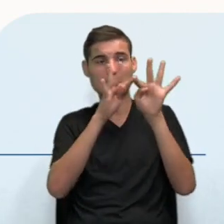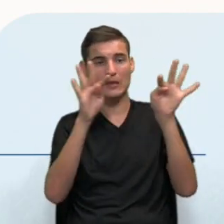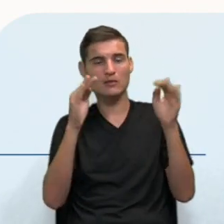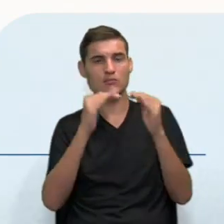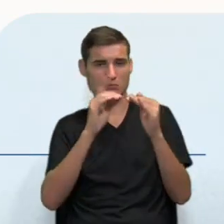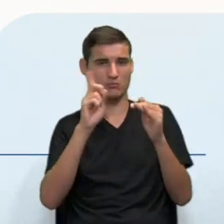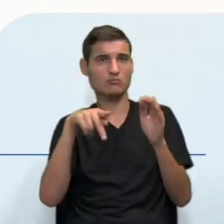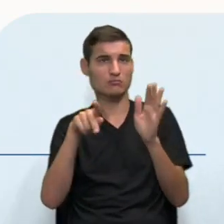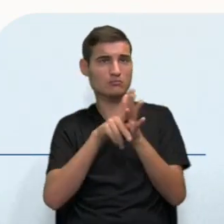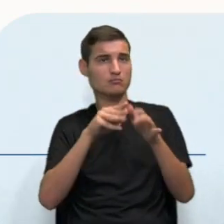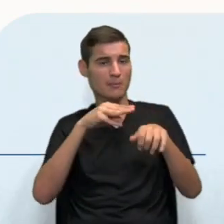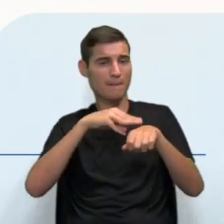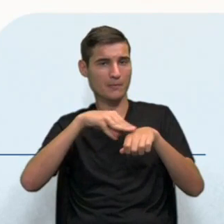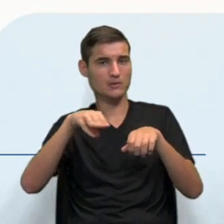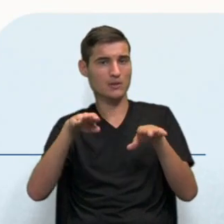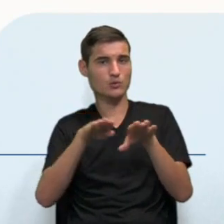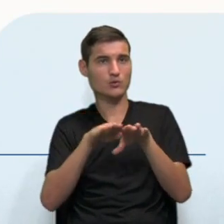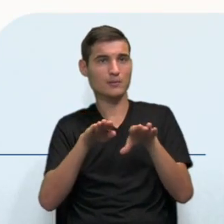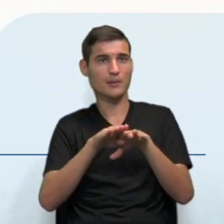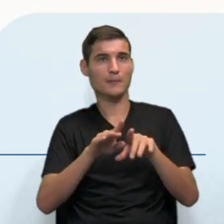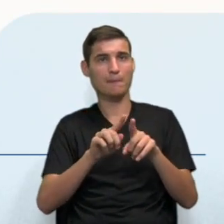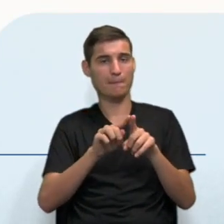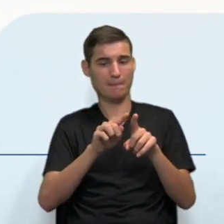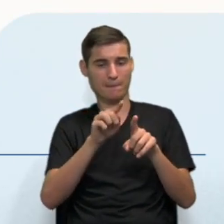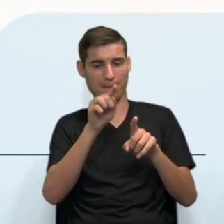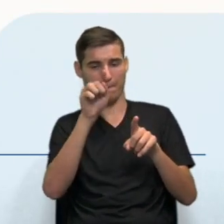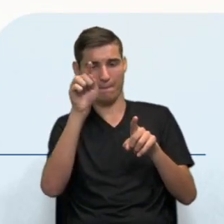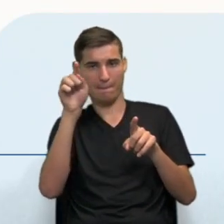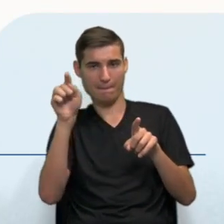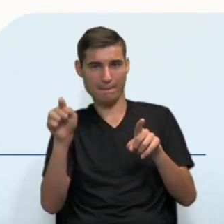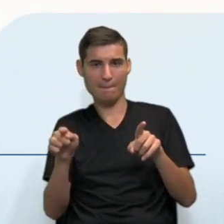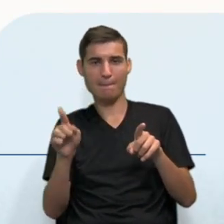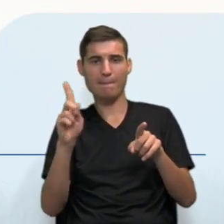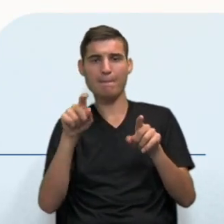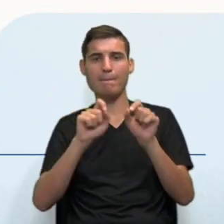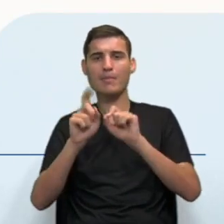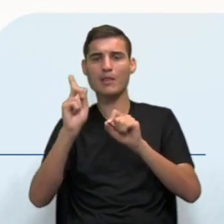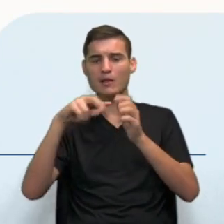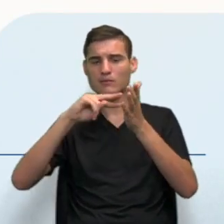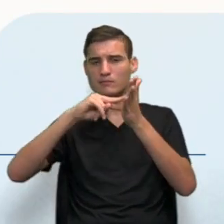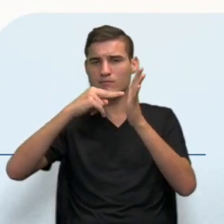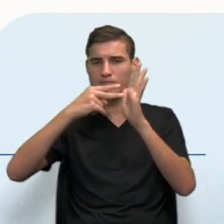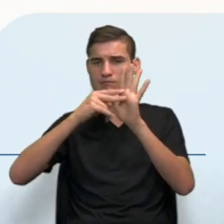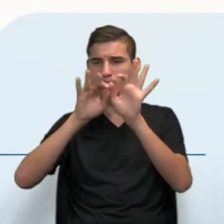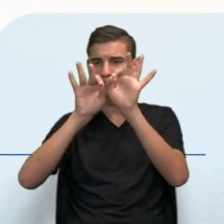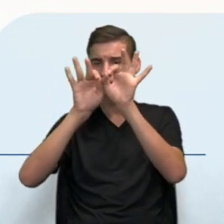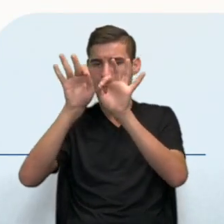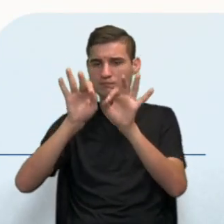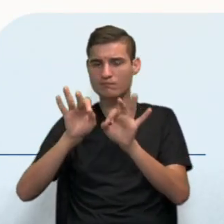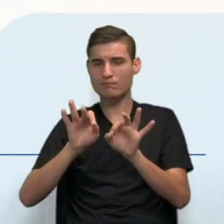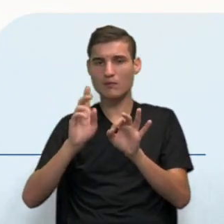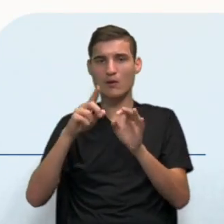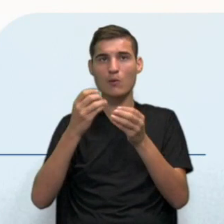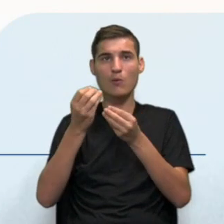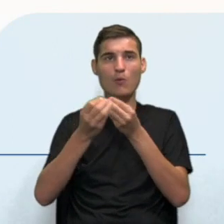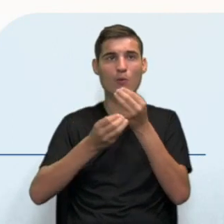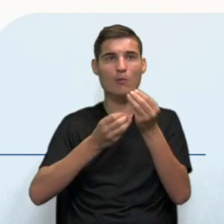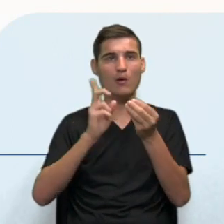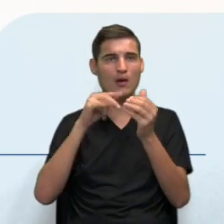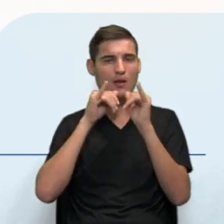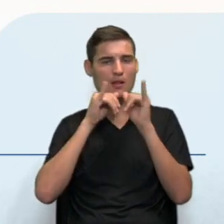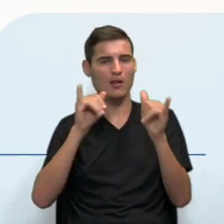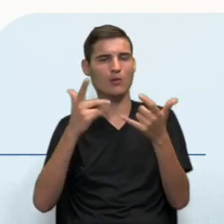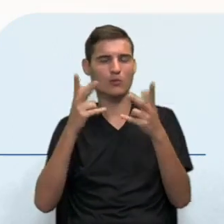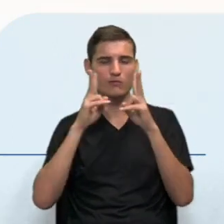é uma mensagem. Depois, o que tem que acontecer? Tem que ter a descrição do sinal através de símbolos. Símbolos esses